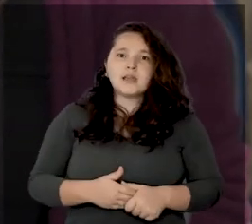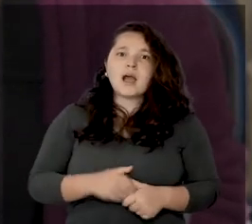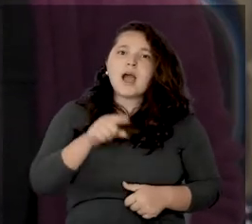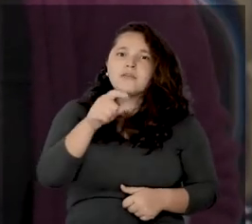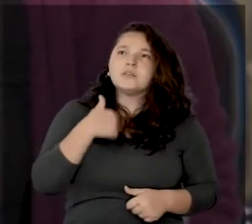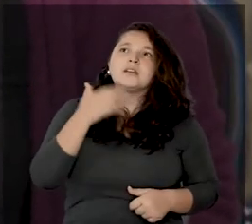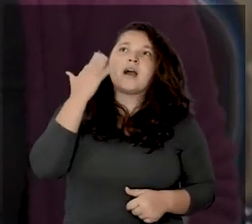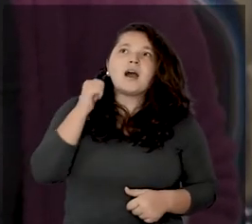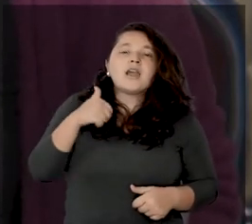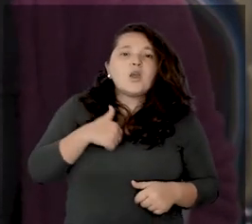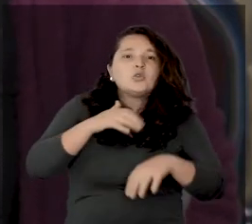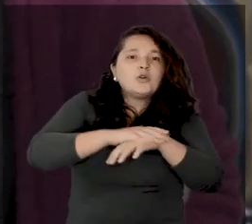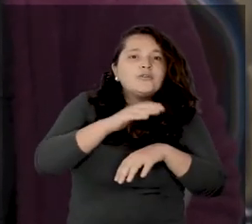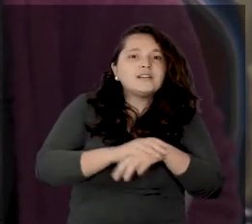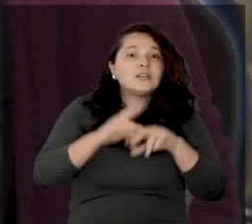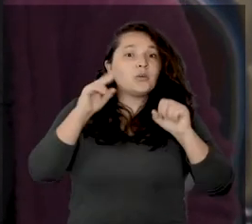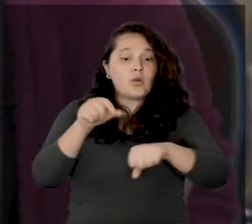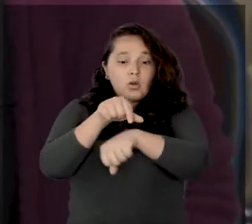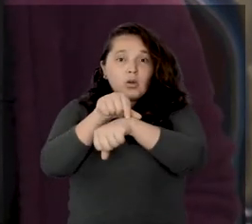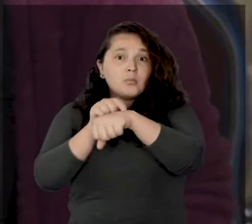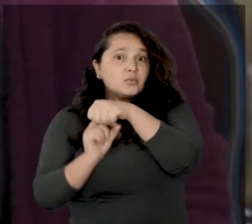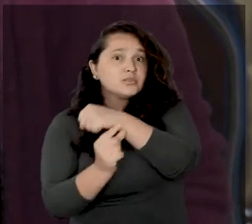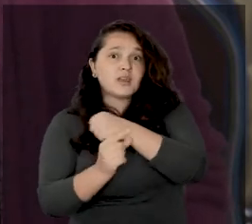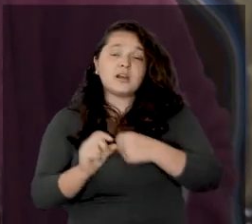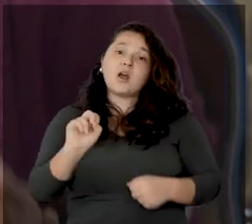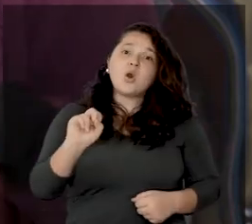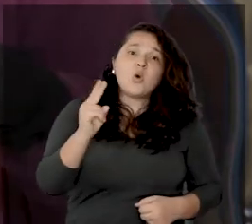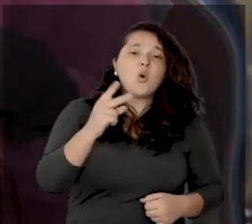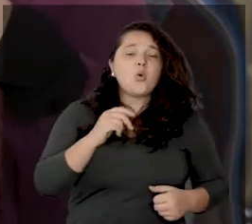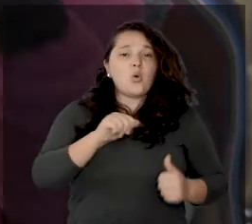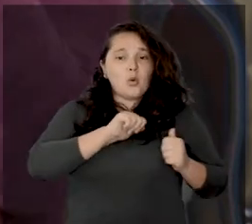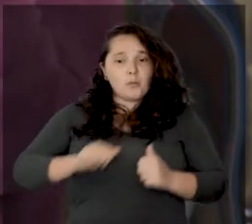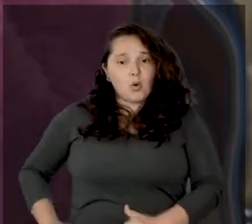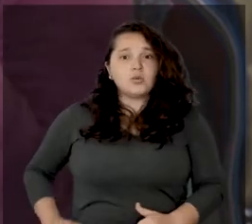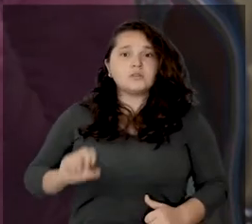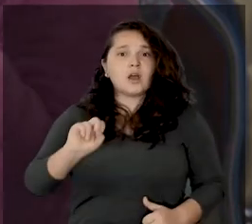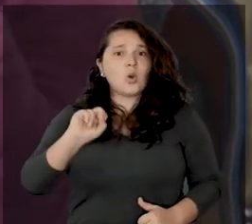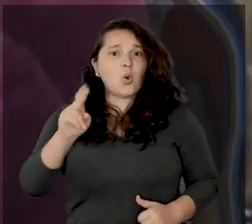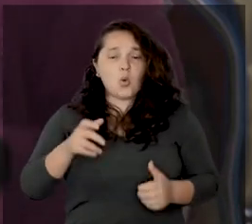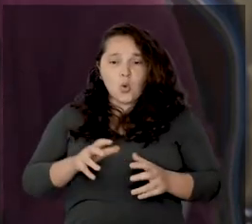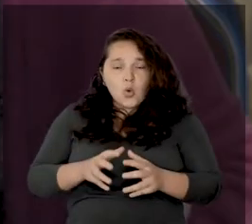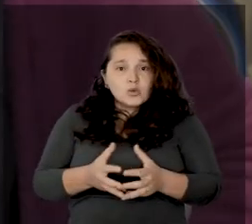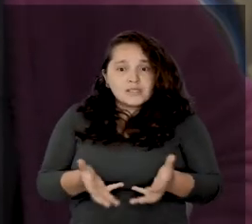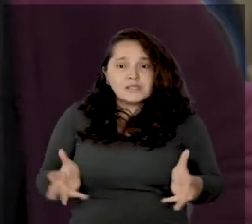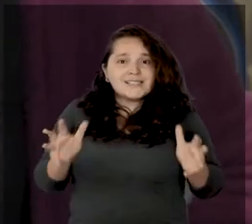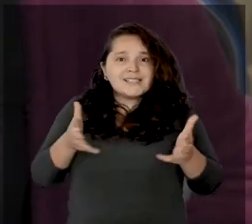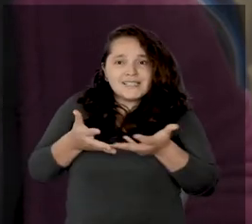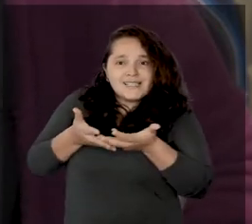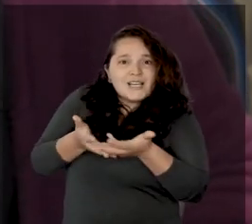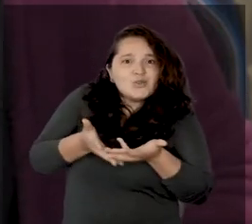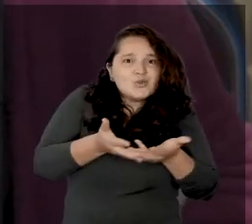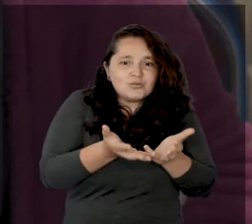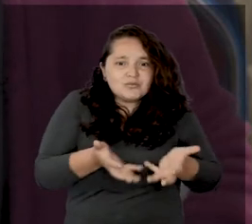construindo uma pulseira, um cesto, uma bolsa, né, assim, como se essa, então essa mesma articulação pensada para